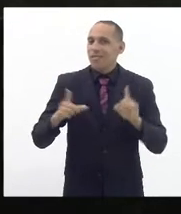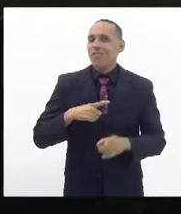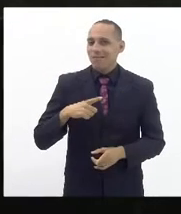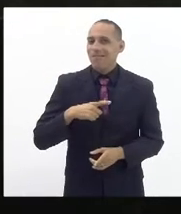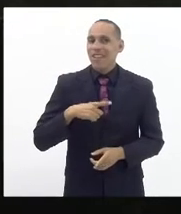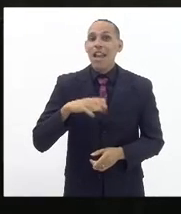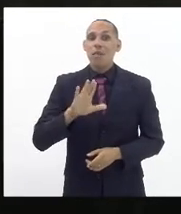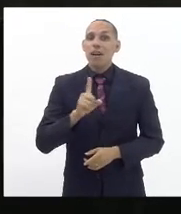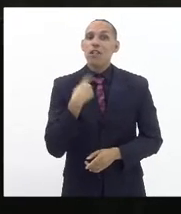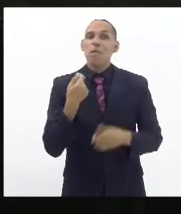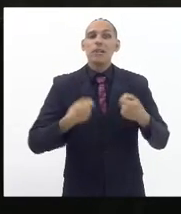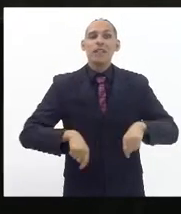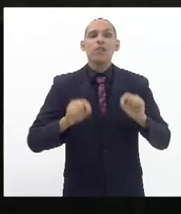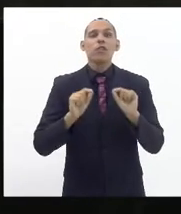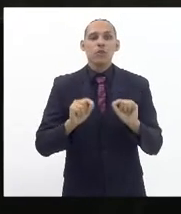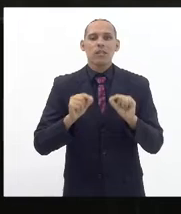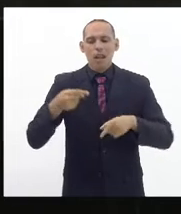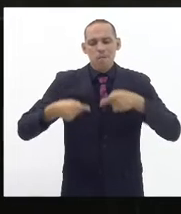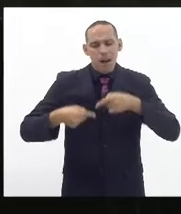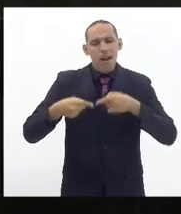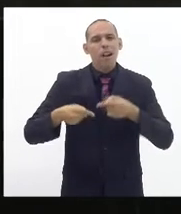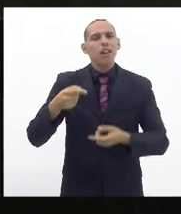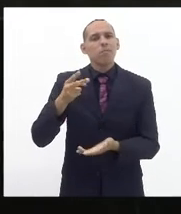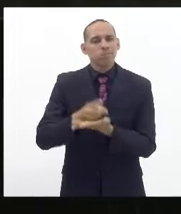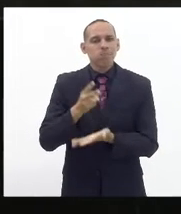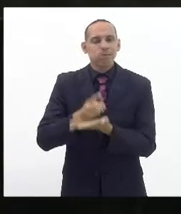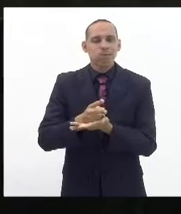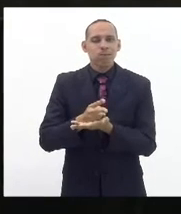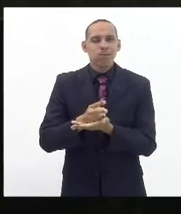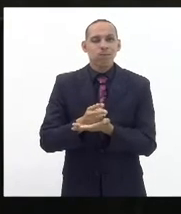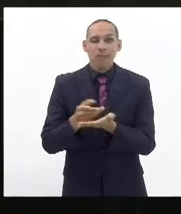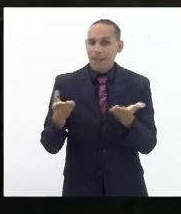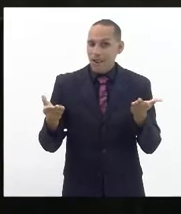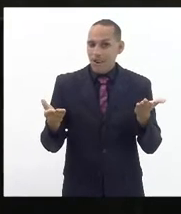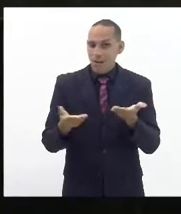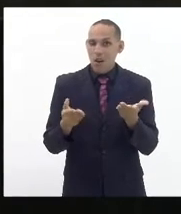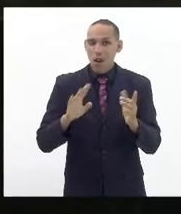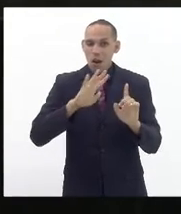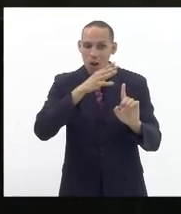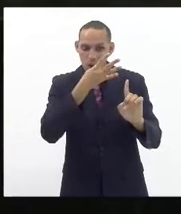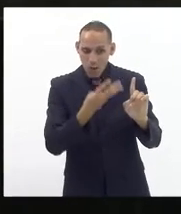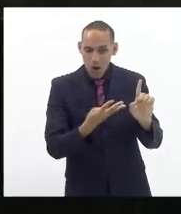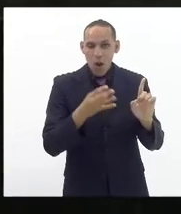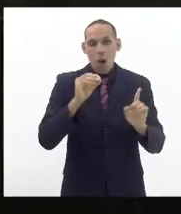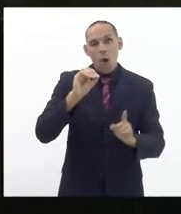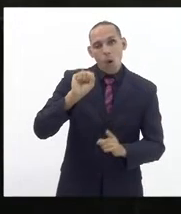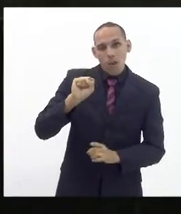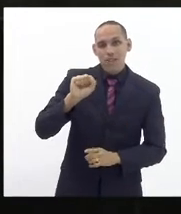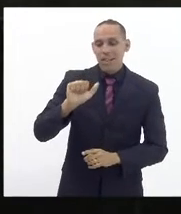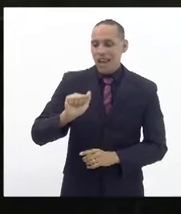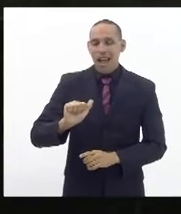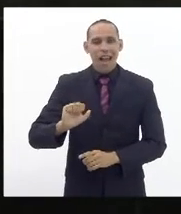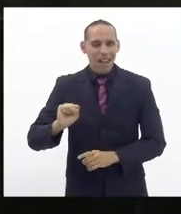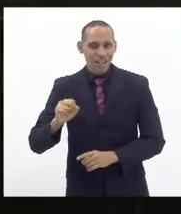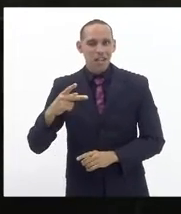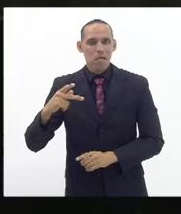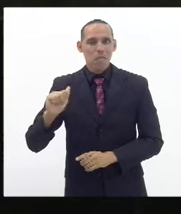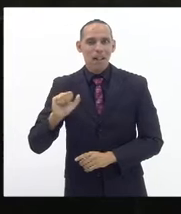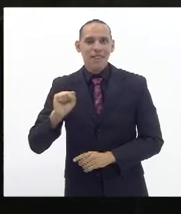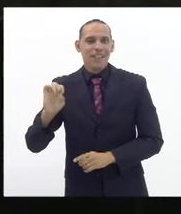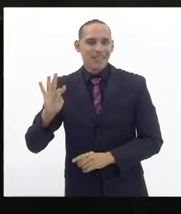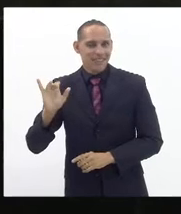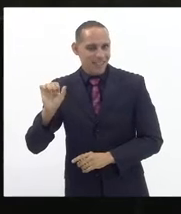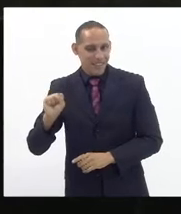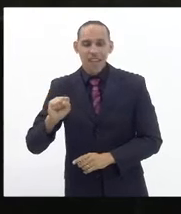a gente precisa retomar esse debate. Nesse momento, homenagear os e as passistas não pode